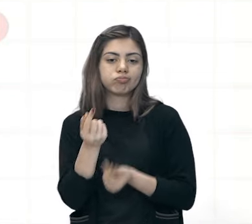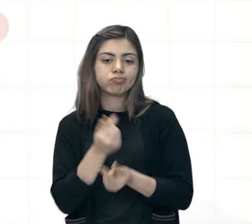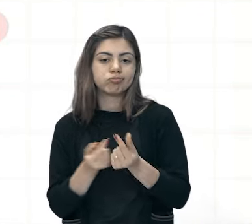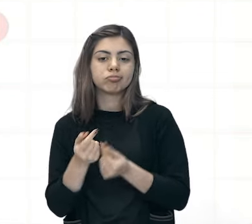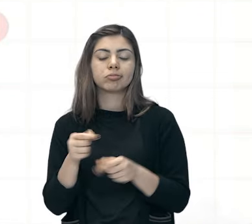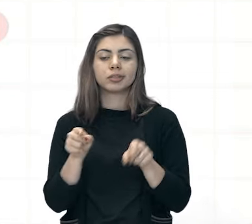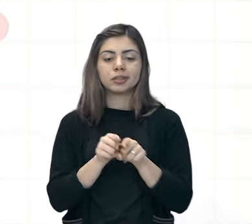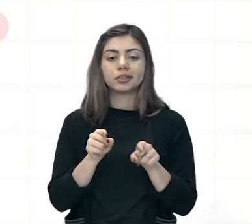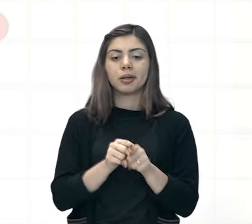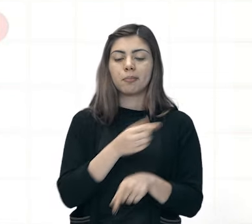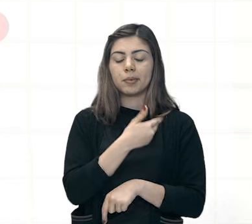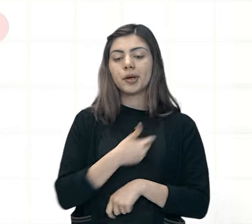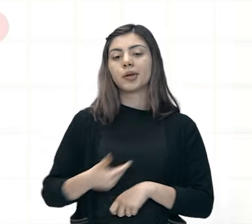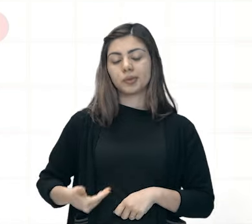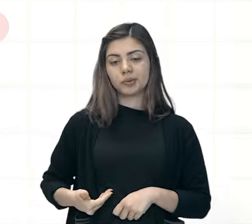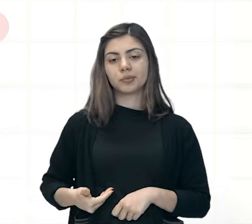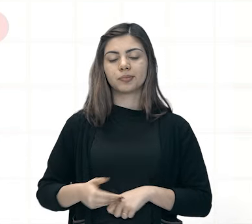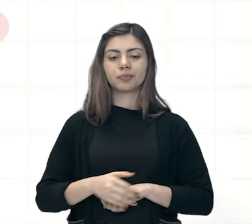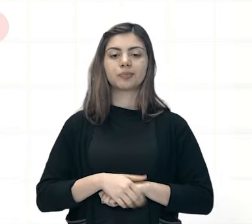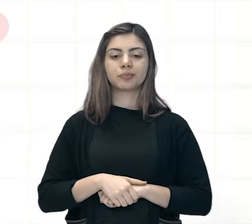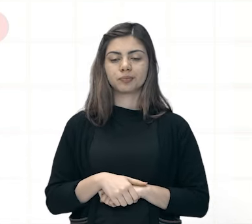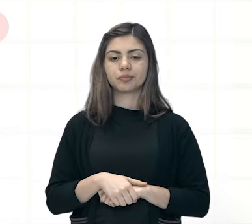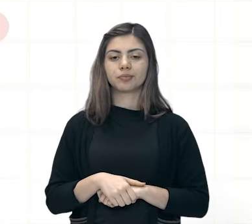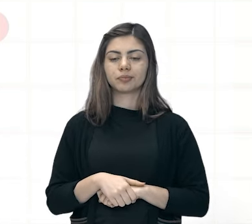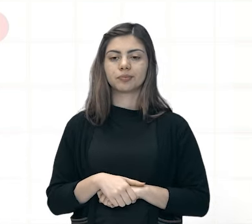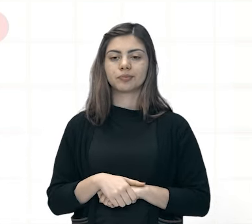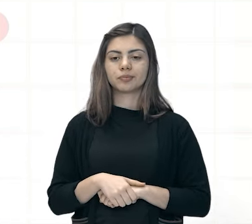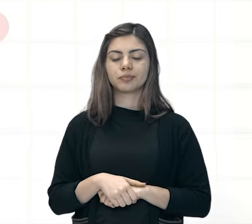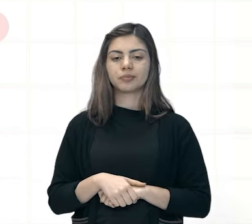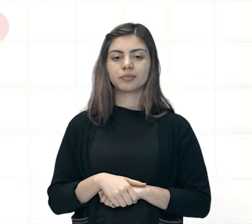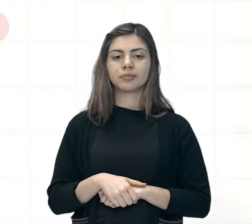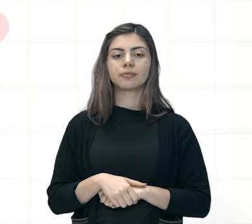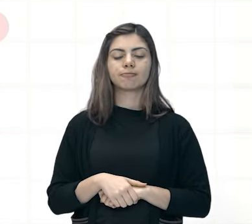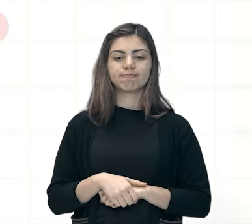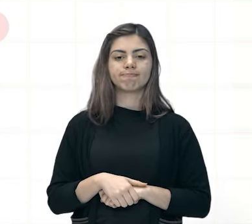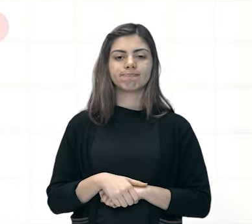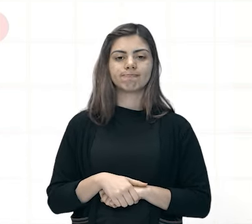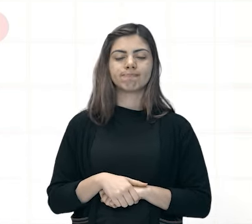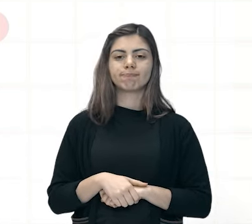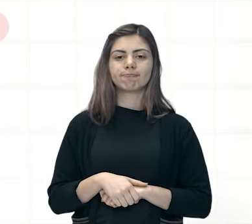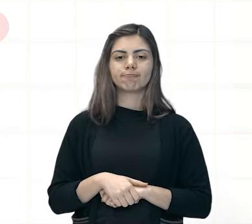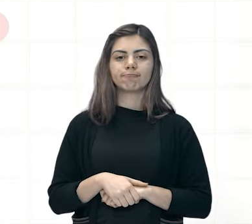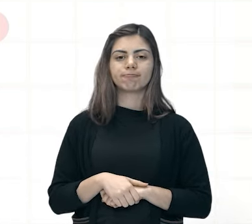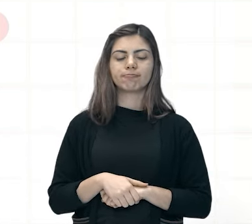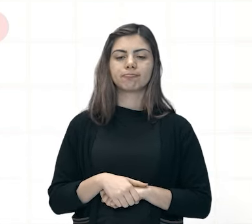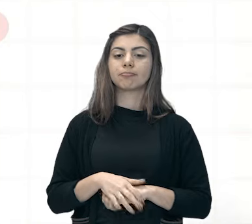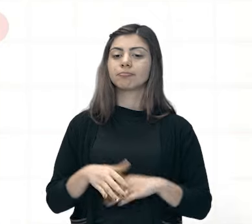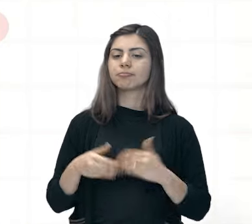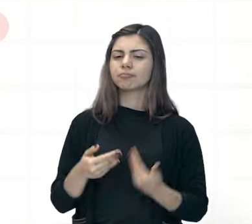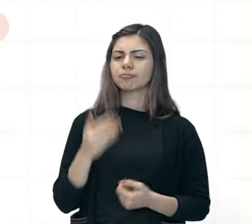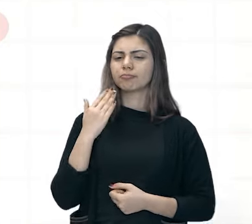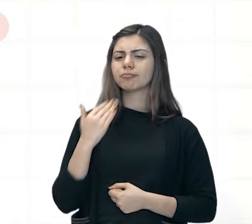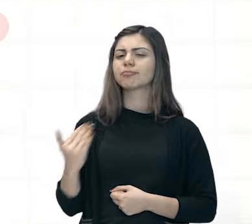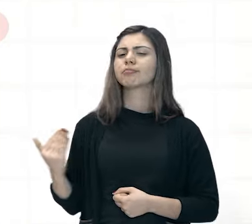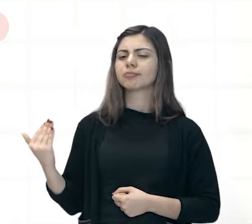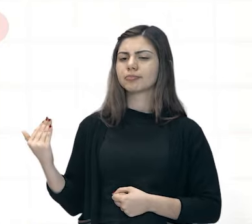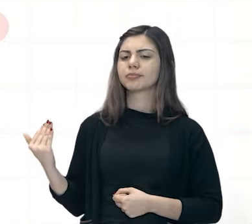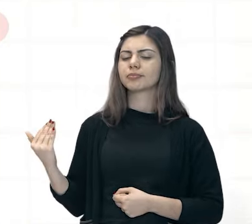econômicas e as instituições públicas, tá? Aqui, olha